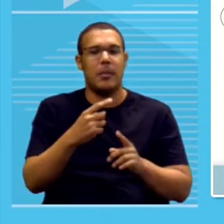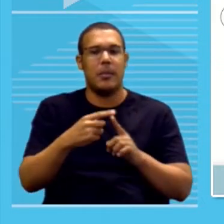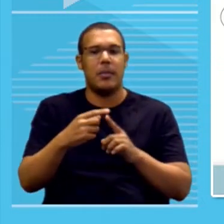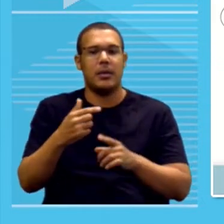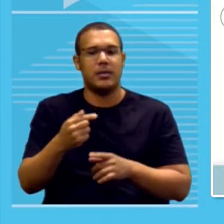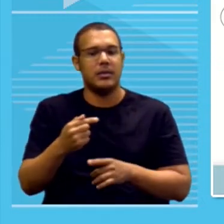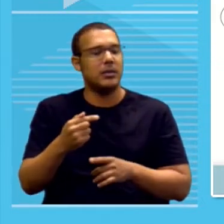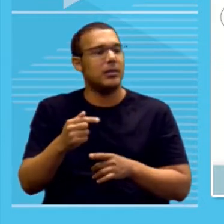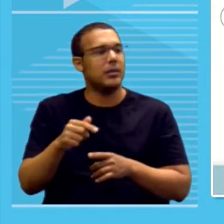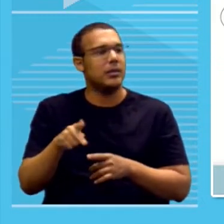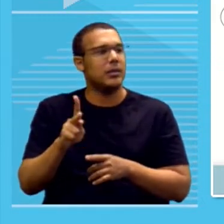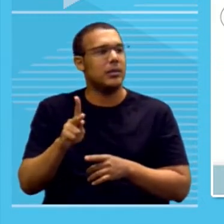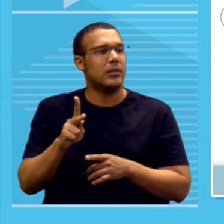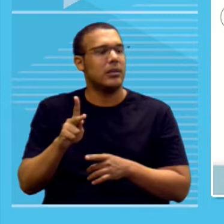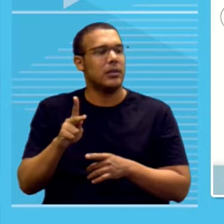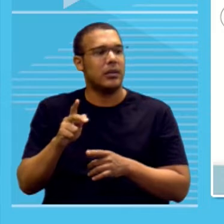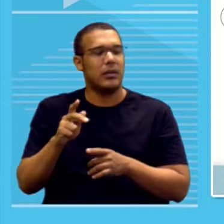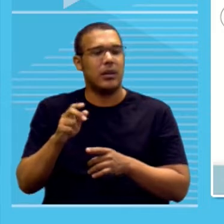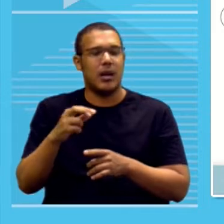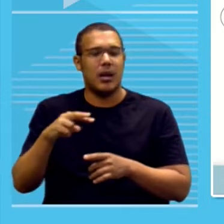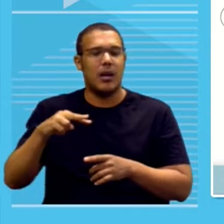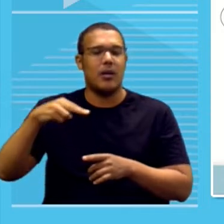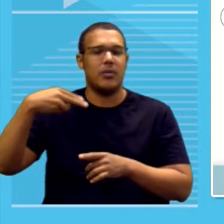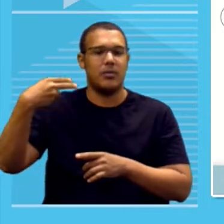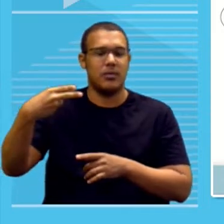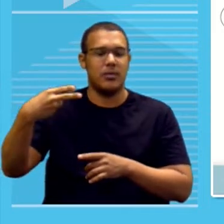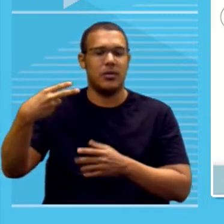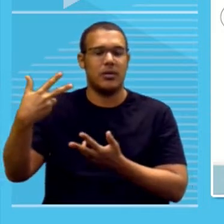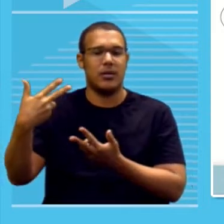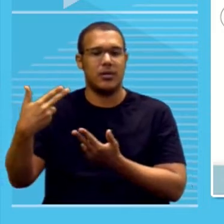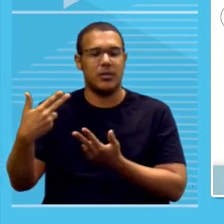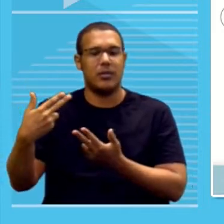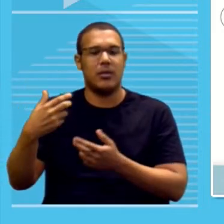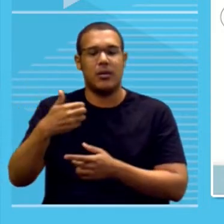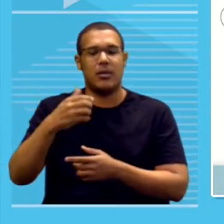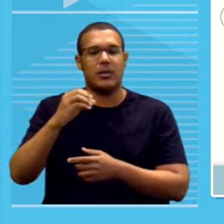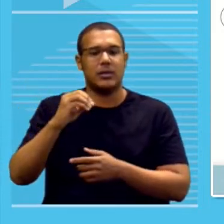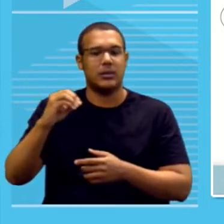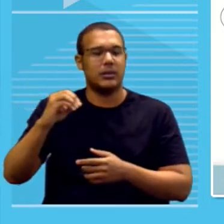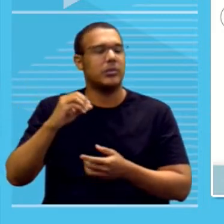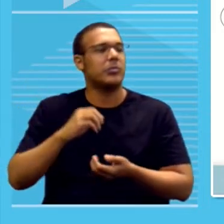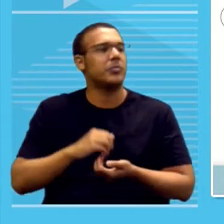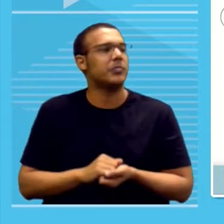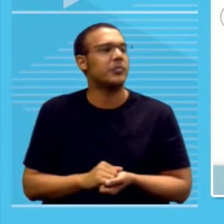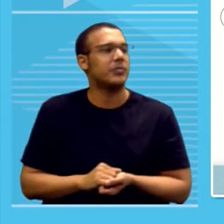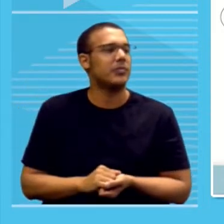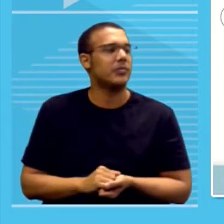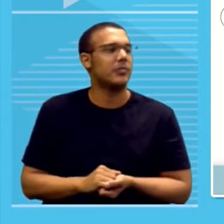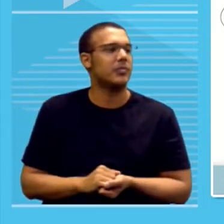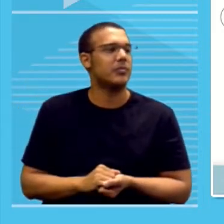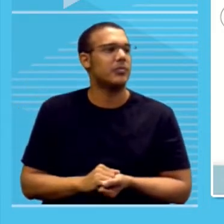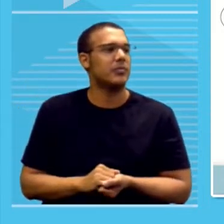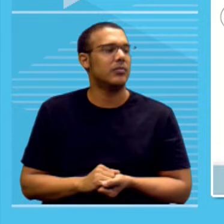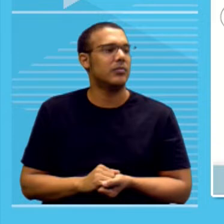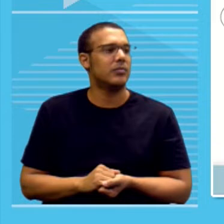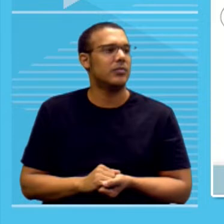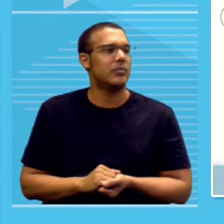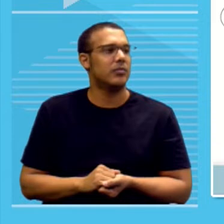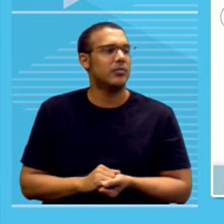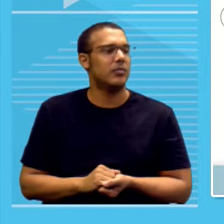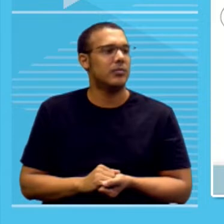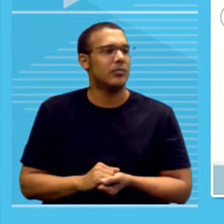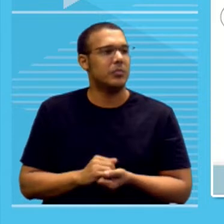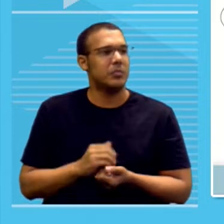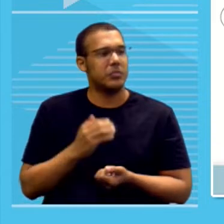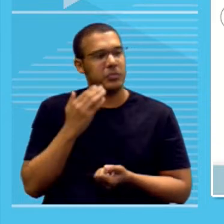- k ao quadrado é igual a 100 eu voltei Professor 64 vai para